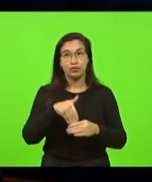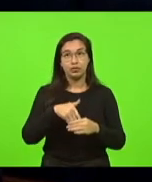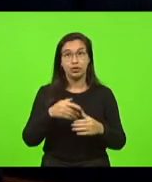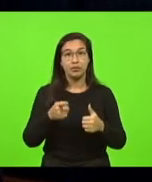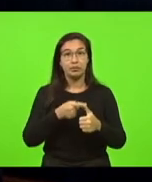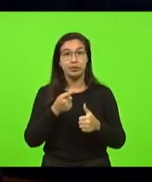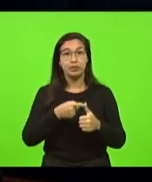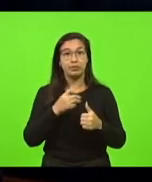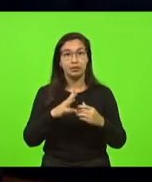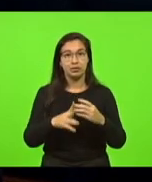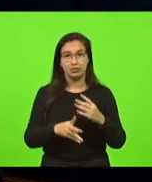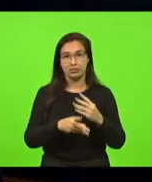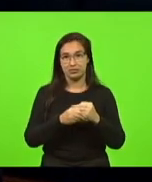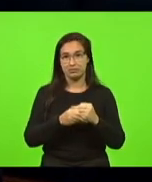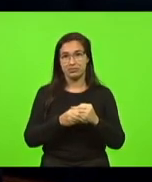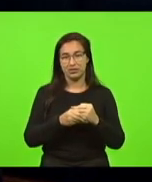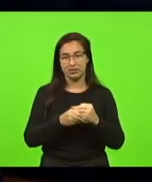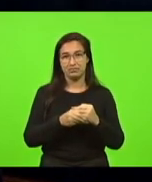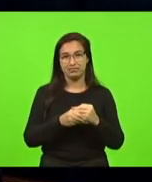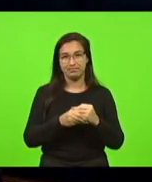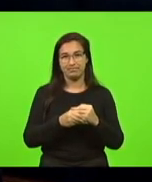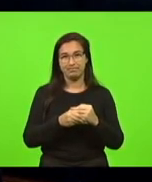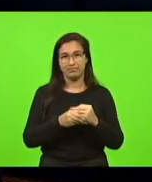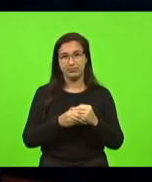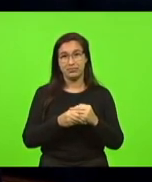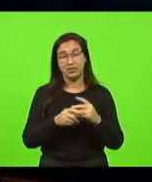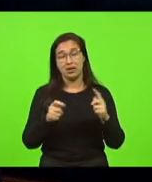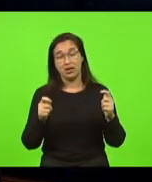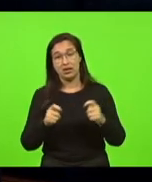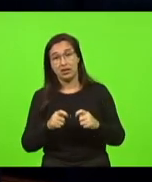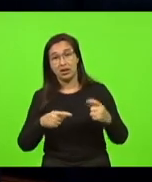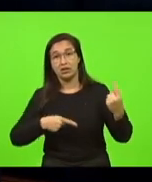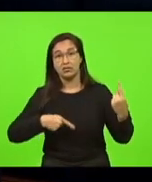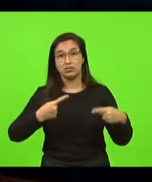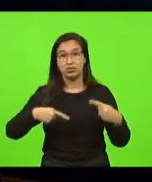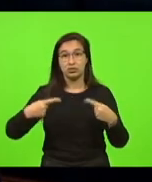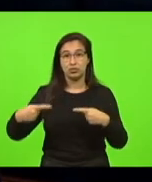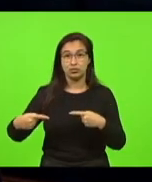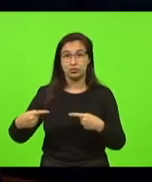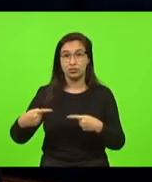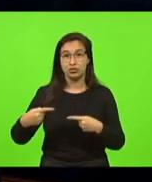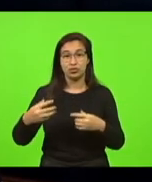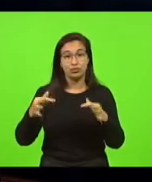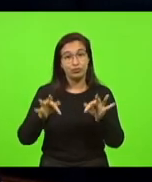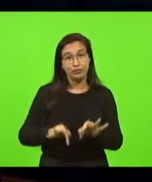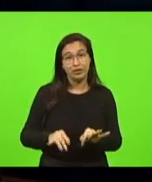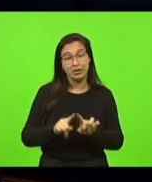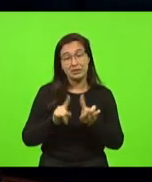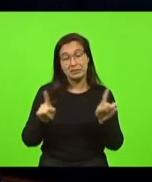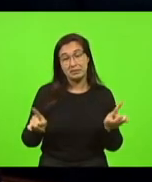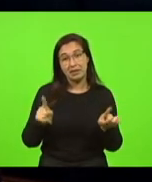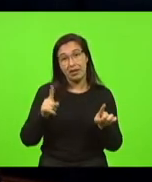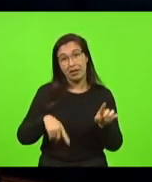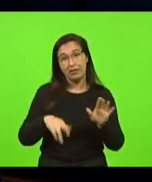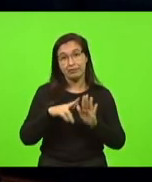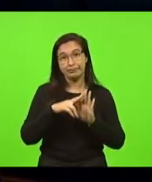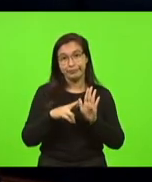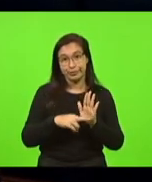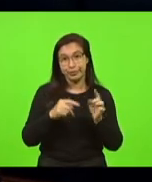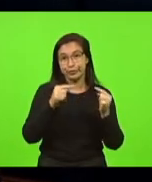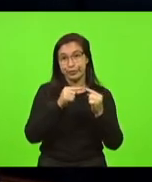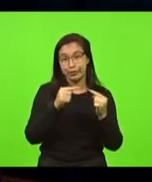emendas, porque aí nós podíamos discutir depois ao final. Mas é assim que prevê o regimento, então nós